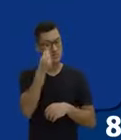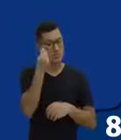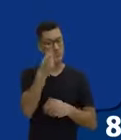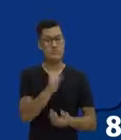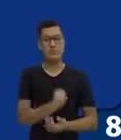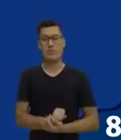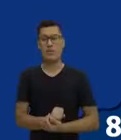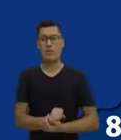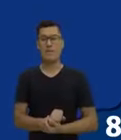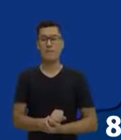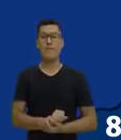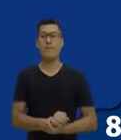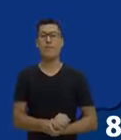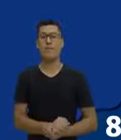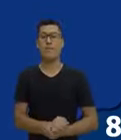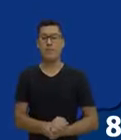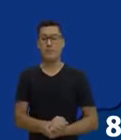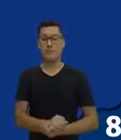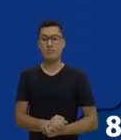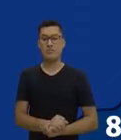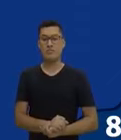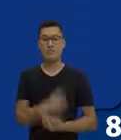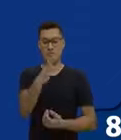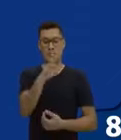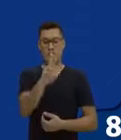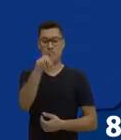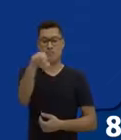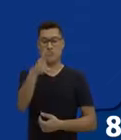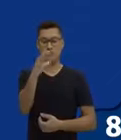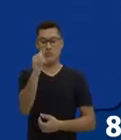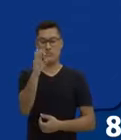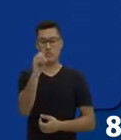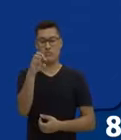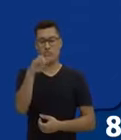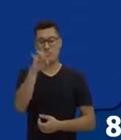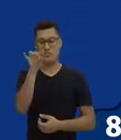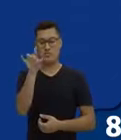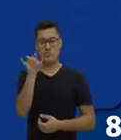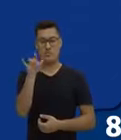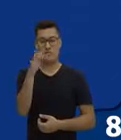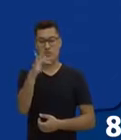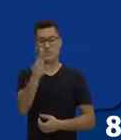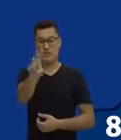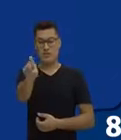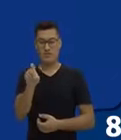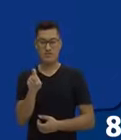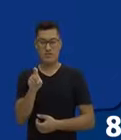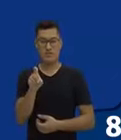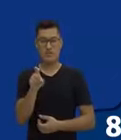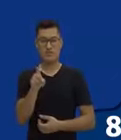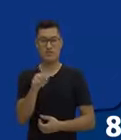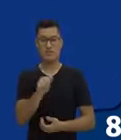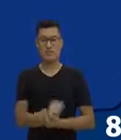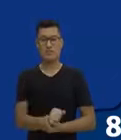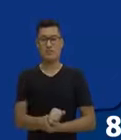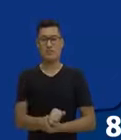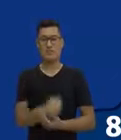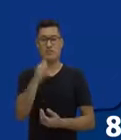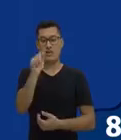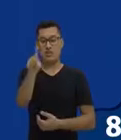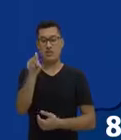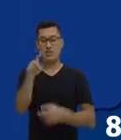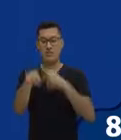que na função, tá? Que na função f de x igual a x mais b, você tem duas partes aí, sempre a